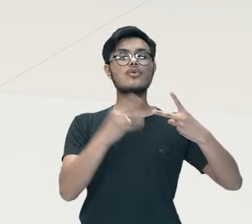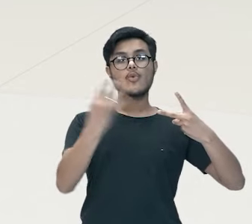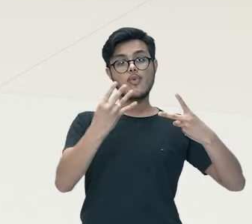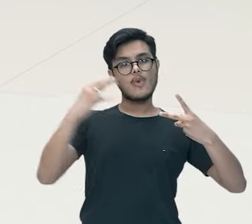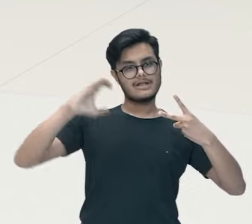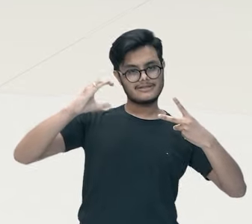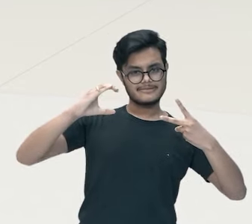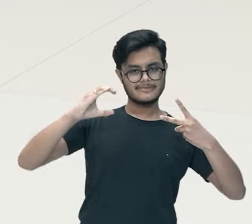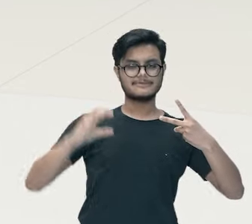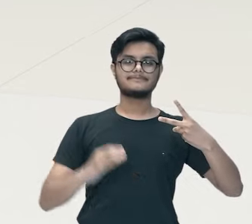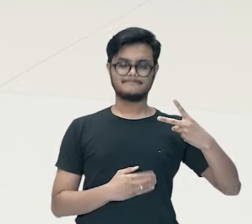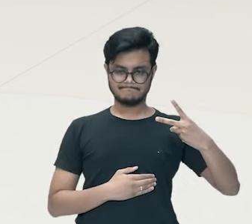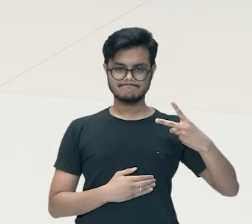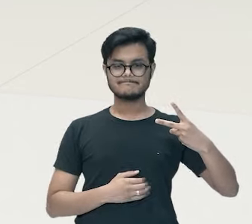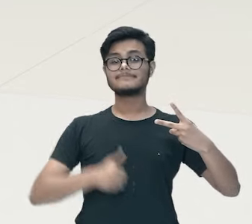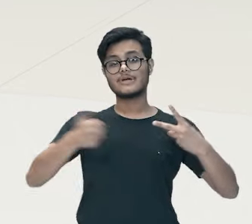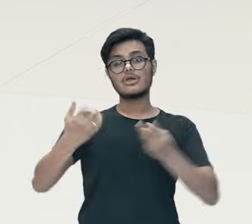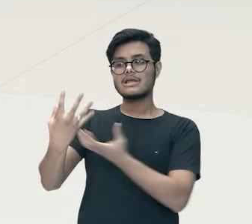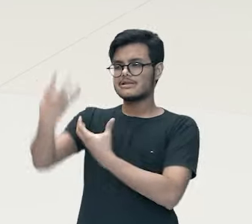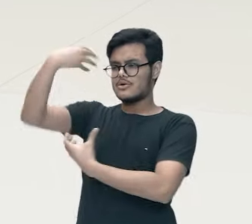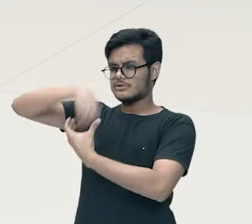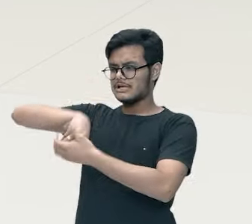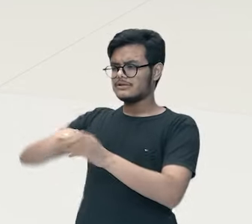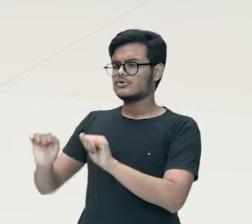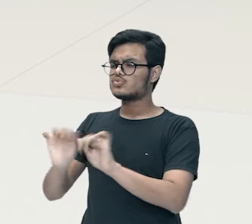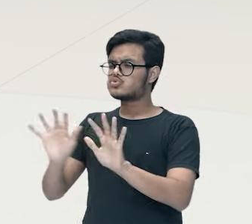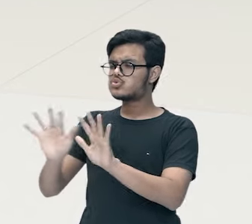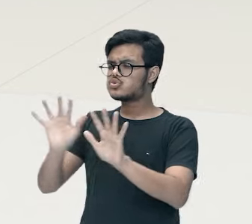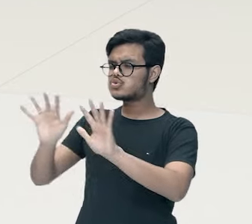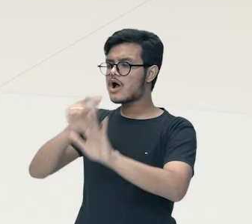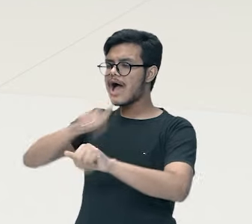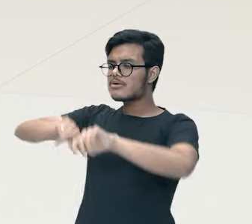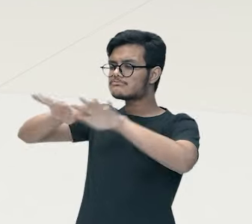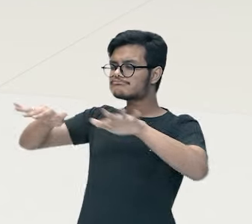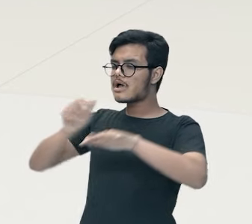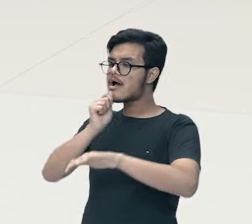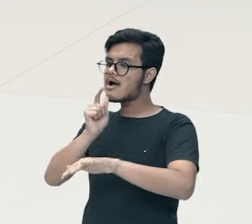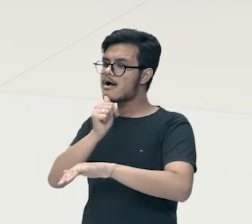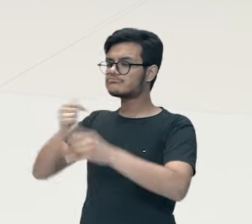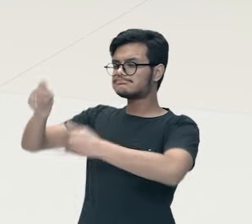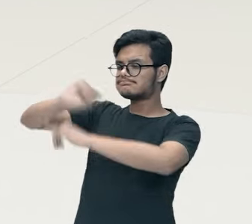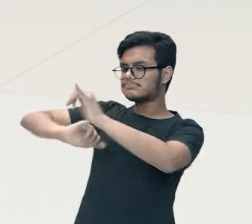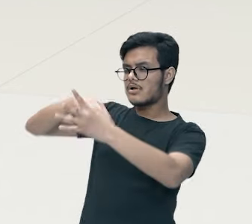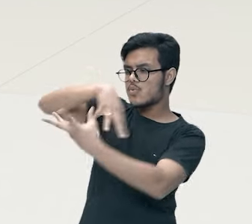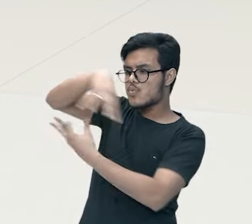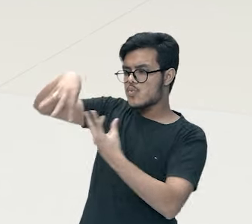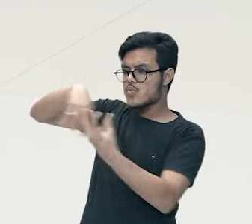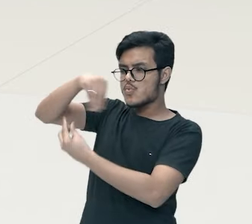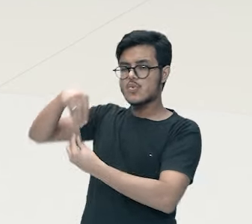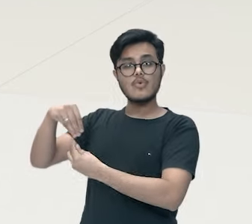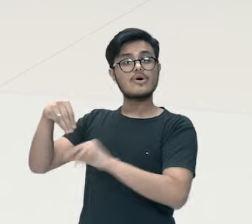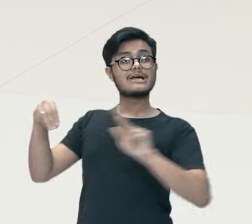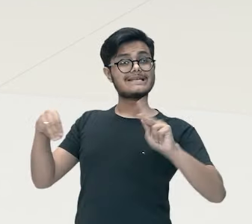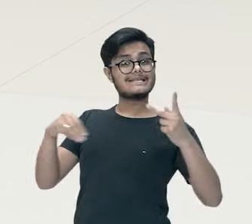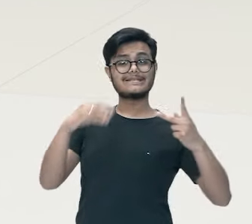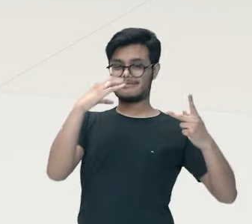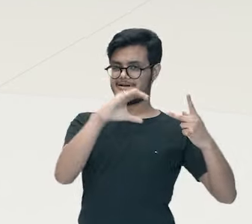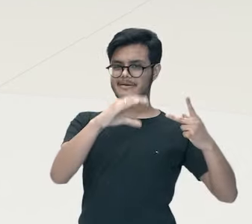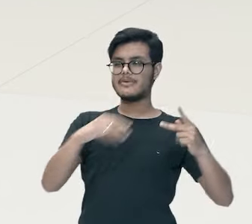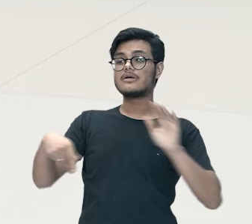aqui dentro, né, da botija aí que você utiliza na sua casa, tem uma mistura de hidrocarbonetos, tá? Derivados